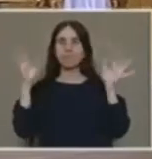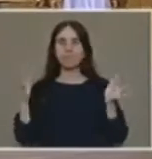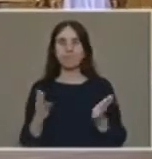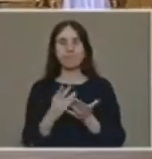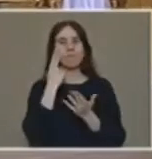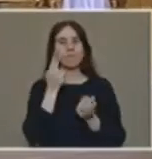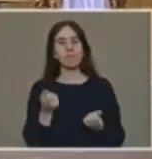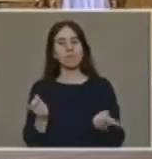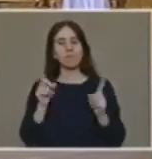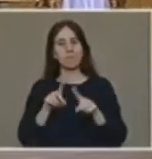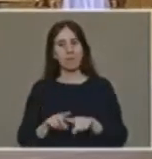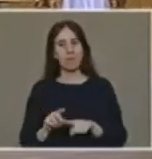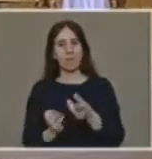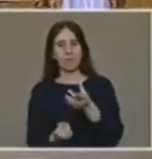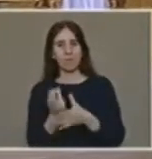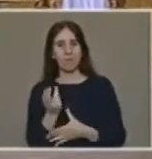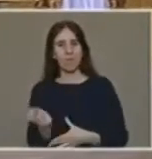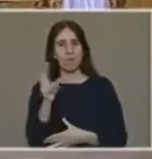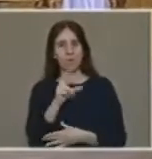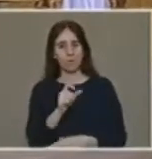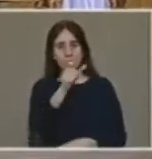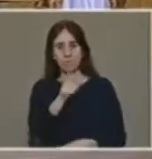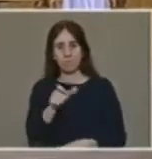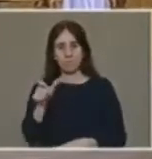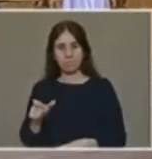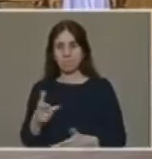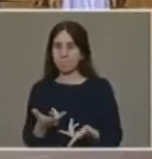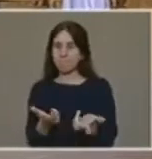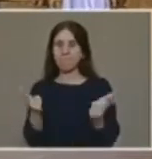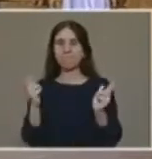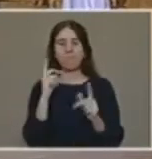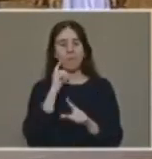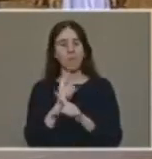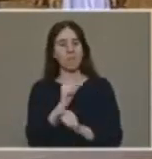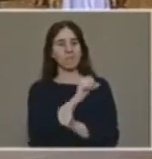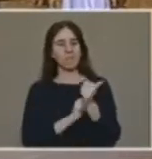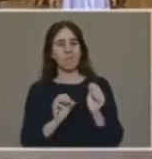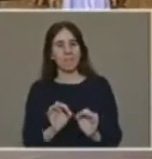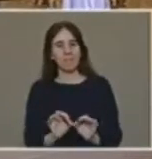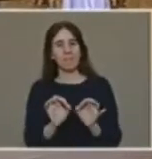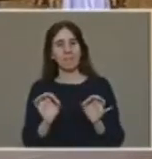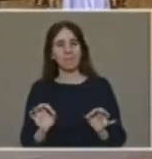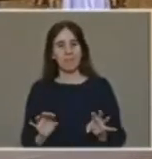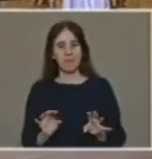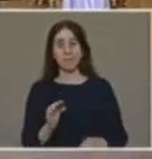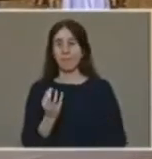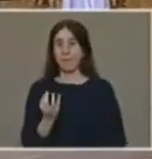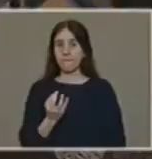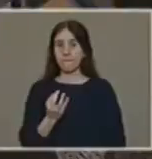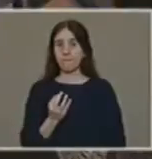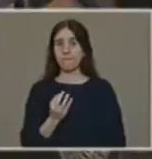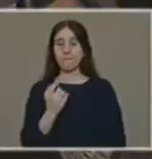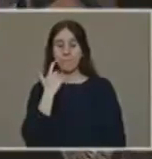criação e restaurou o género humano na sua integridade original. Por isso, na plenitude da